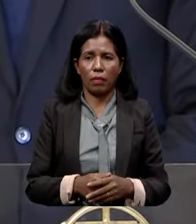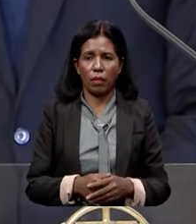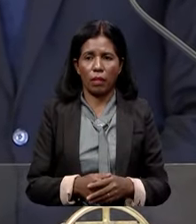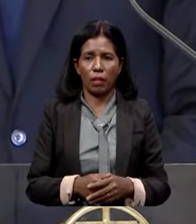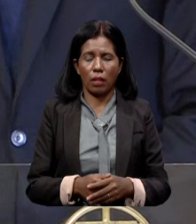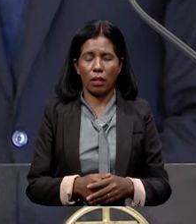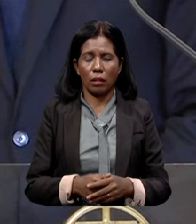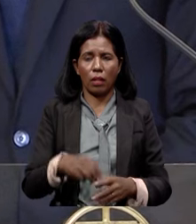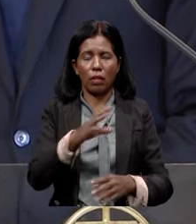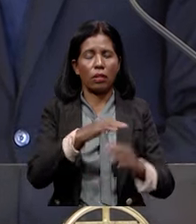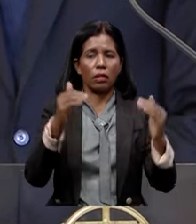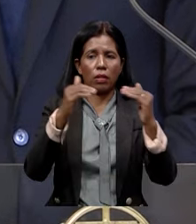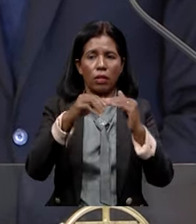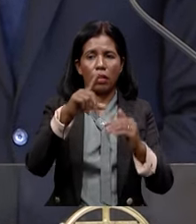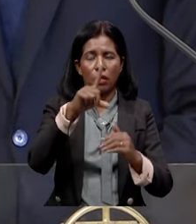Conferência